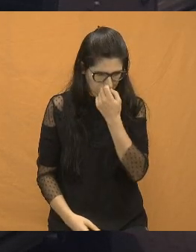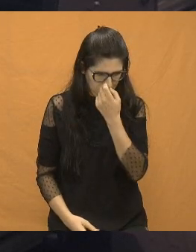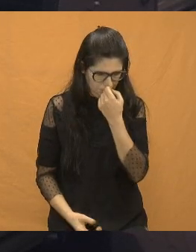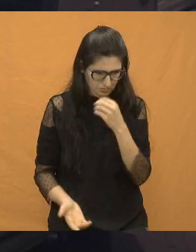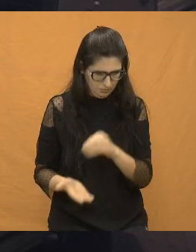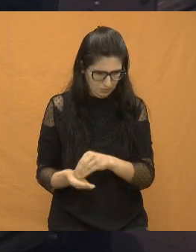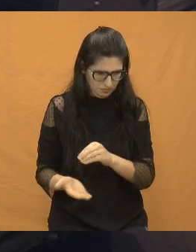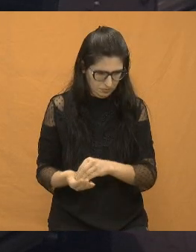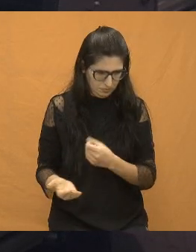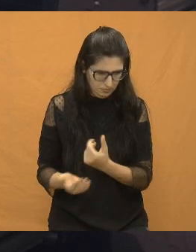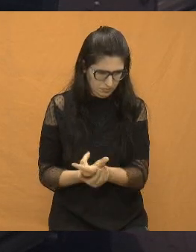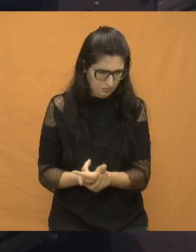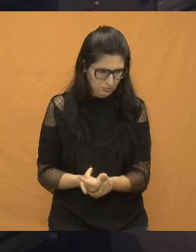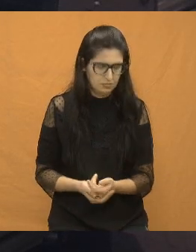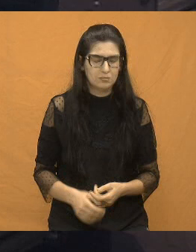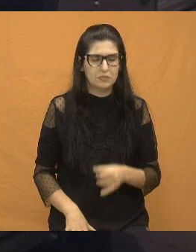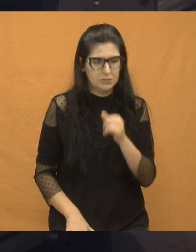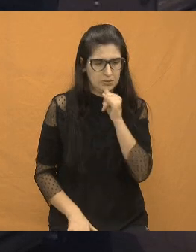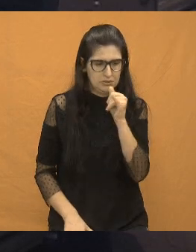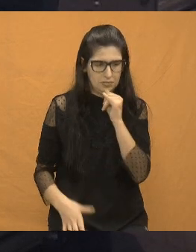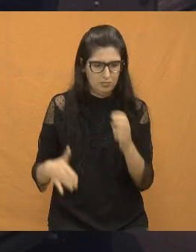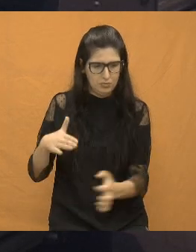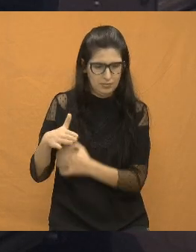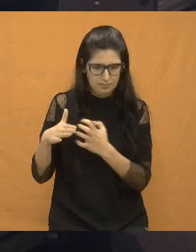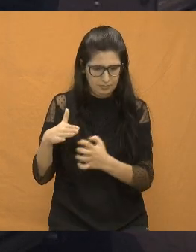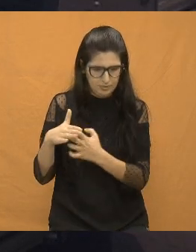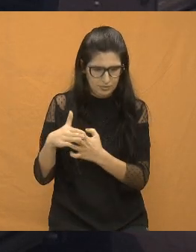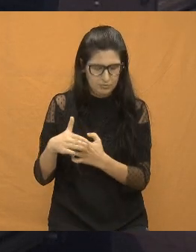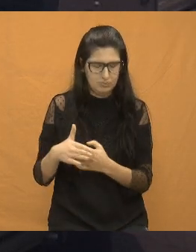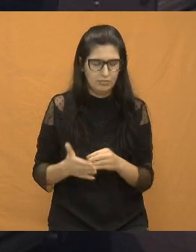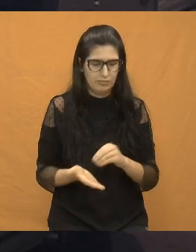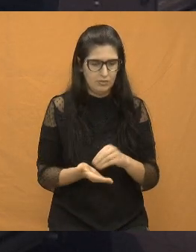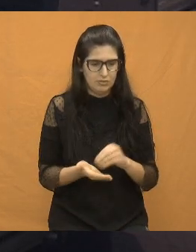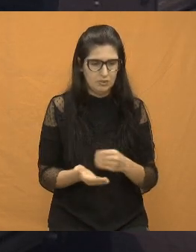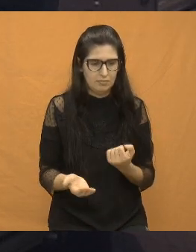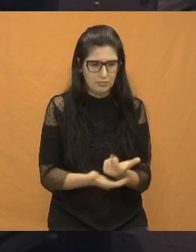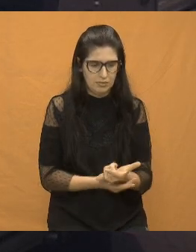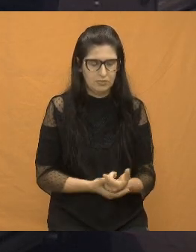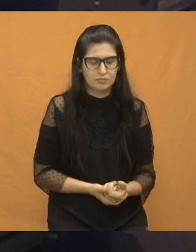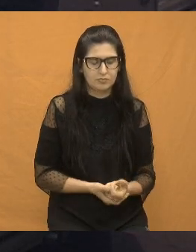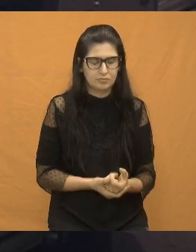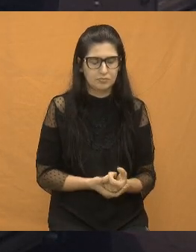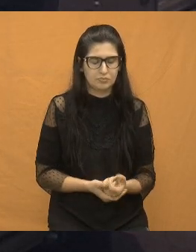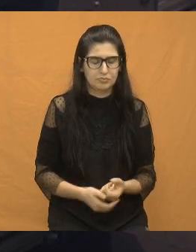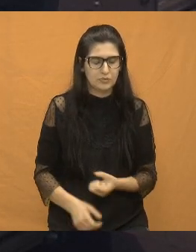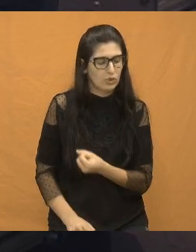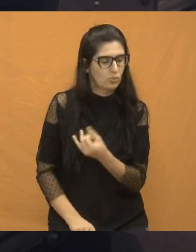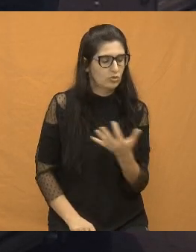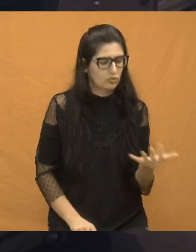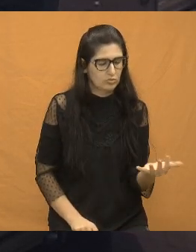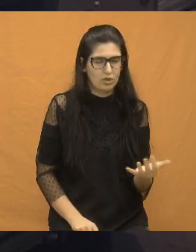dos fornecedores. Aqui uma relação que condiz com esse montante que está exposto aqui.